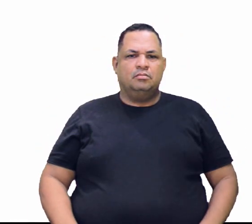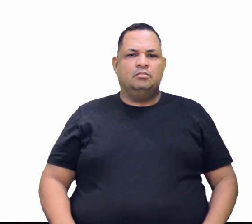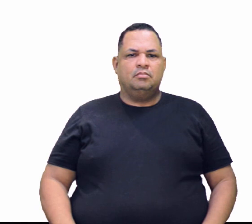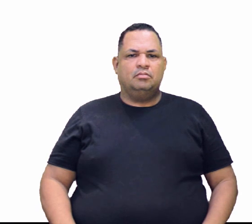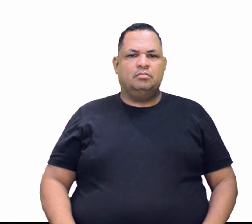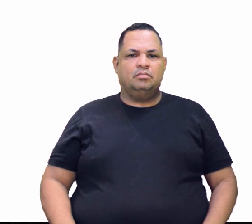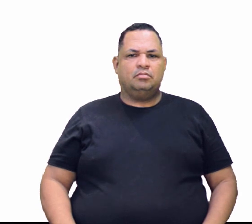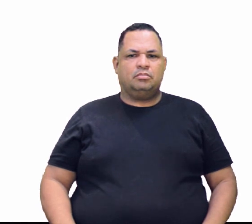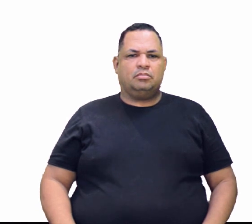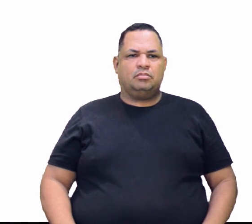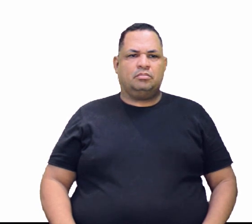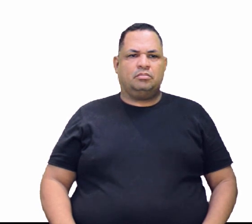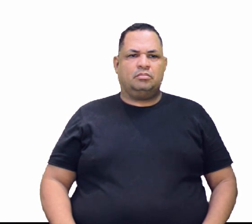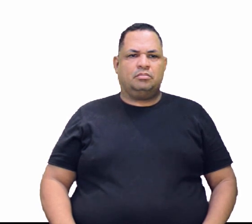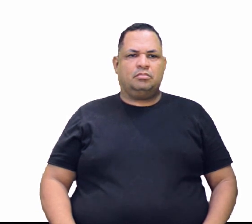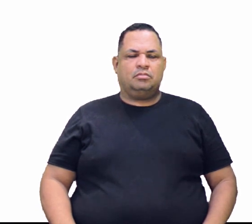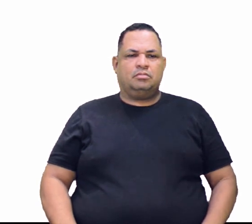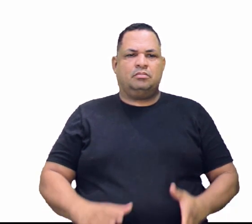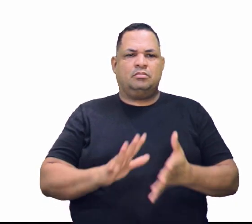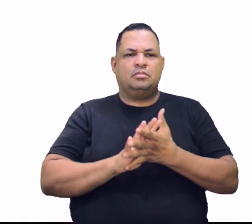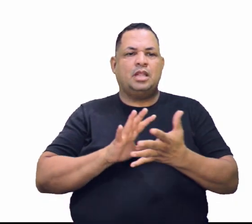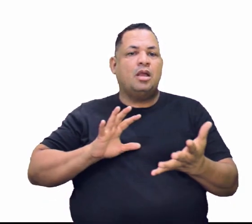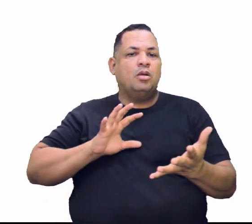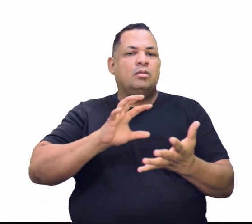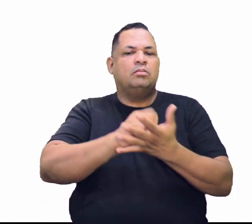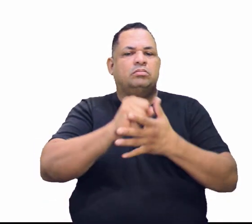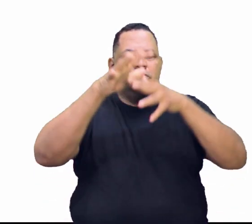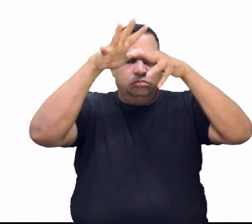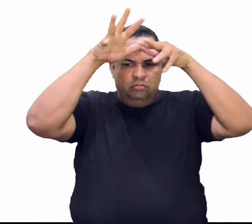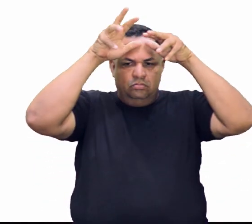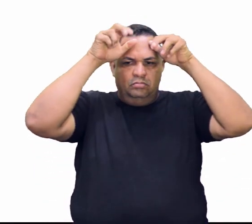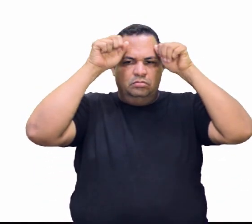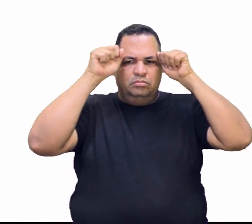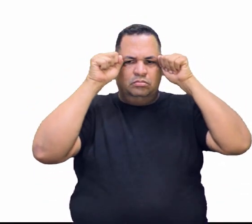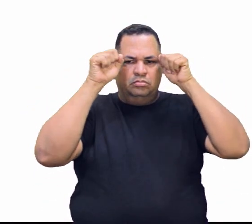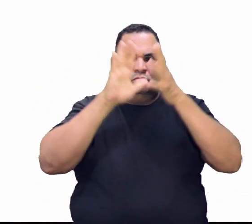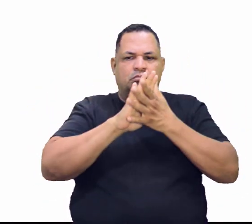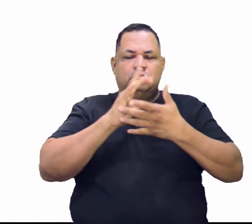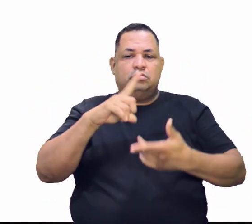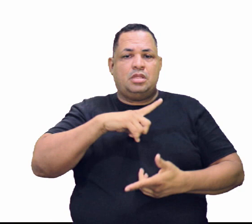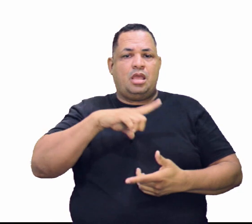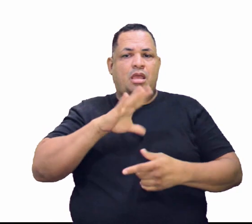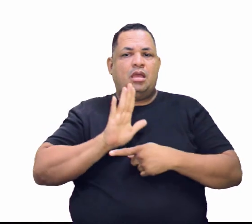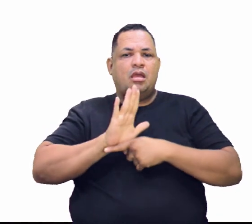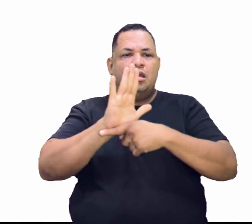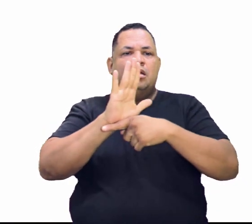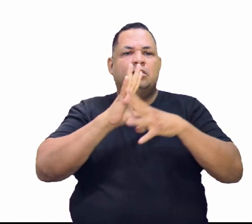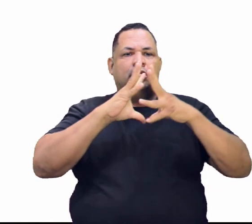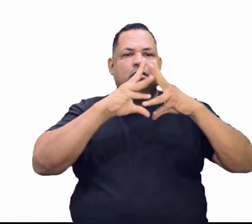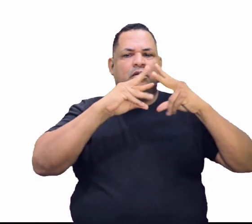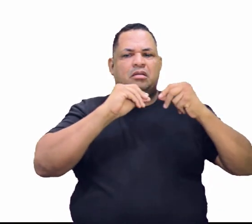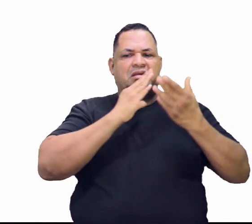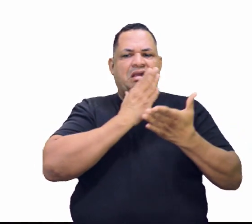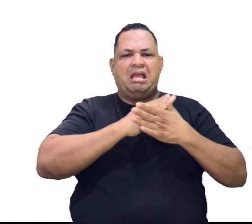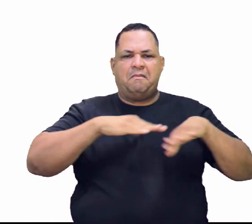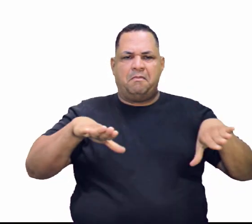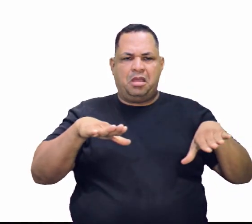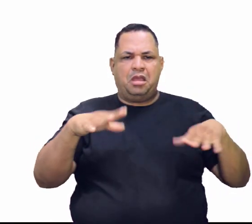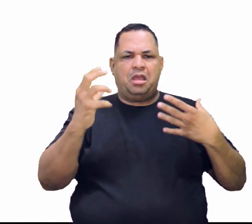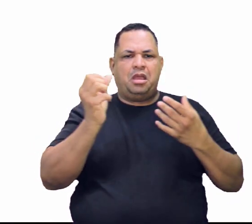lá. A conquista do Acre, além de ter favorecido a destruição da Estrada de